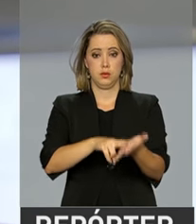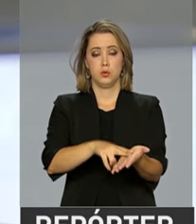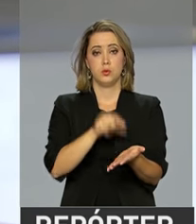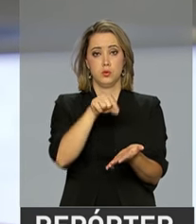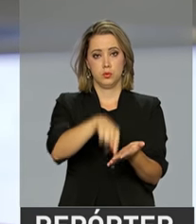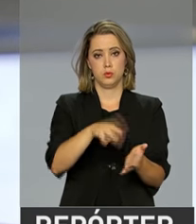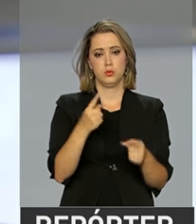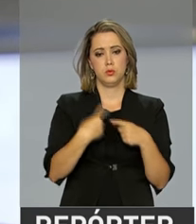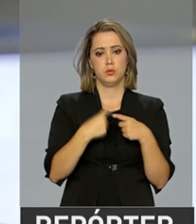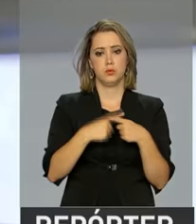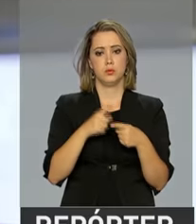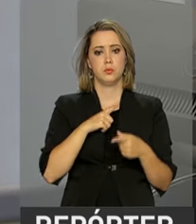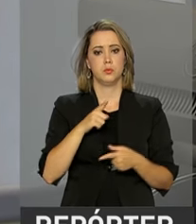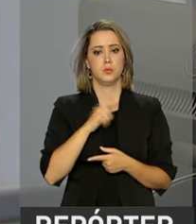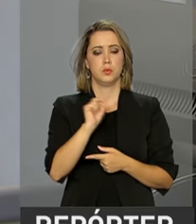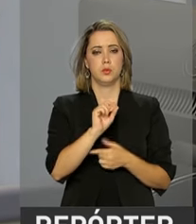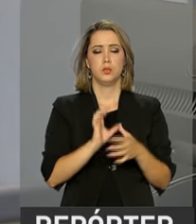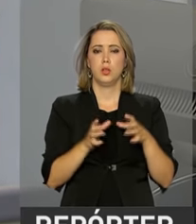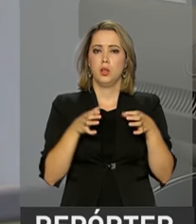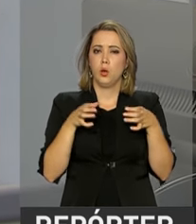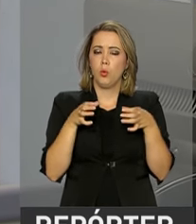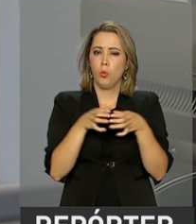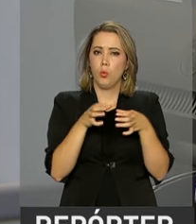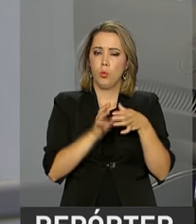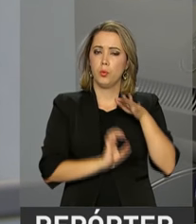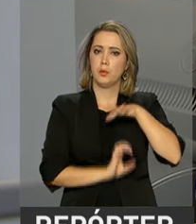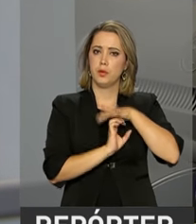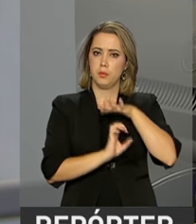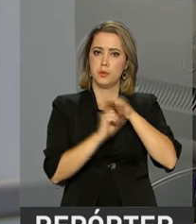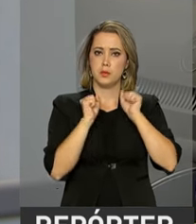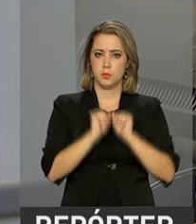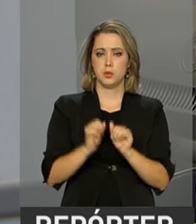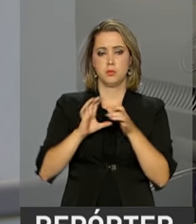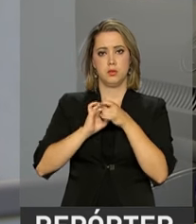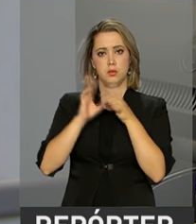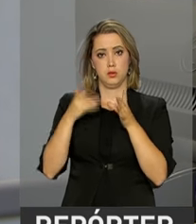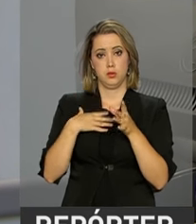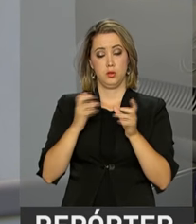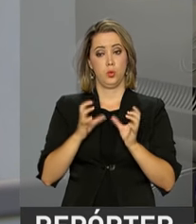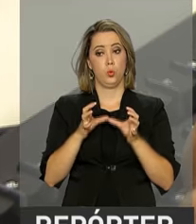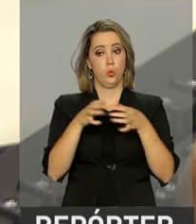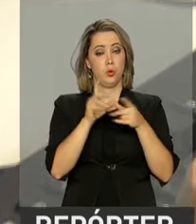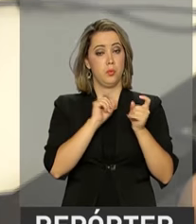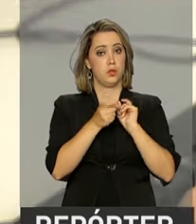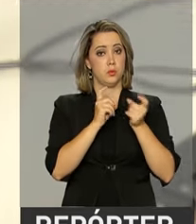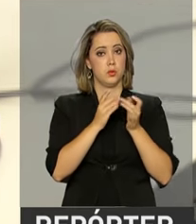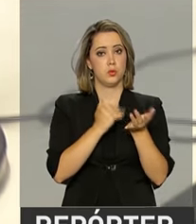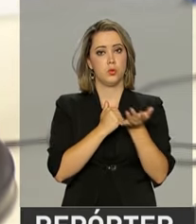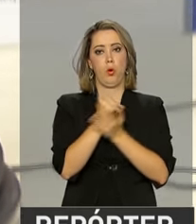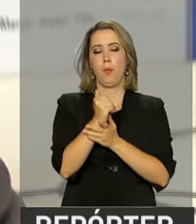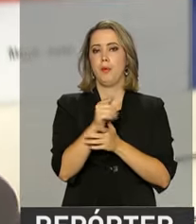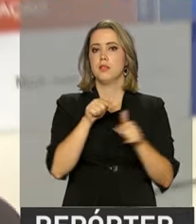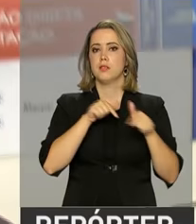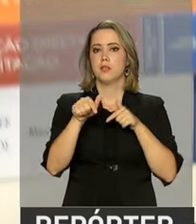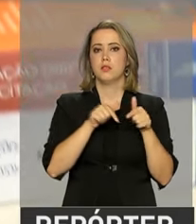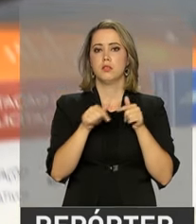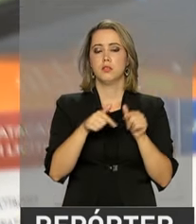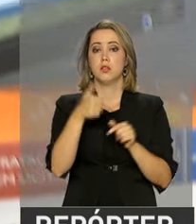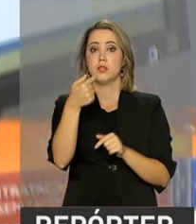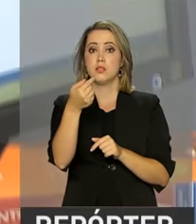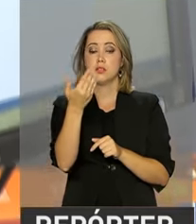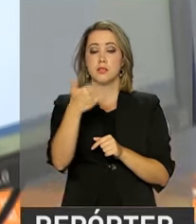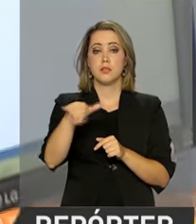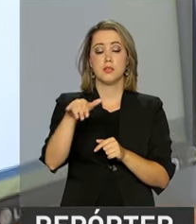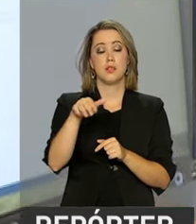beneficia de uma medida adotada pela empresa que permite que os trabalhadores da área administrativa comecem o expediente entre